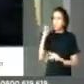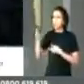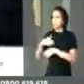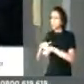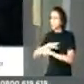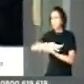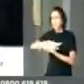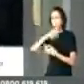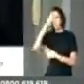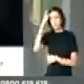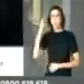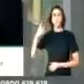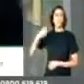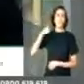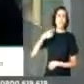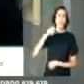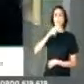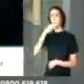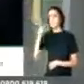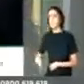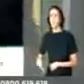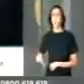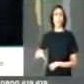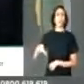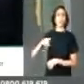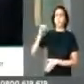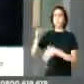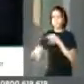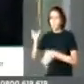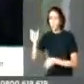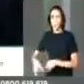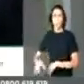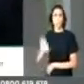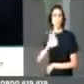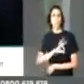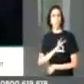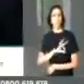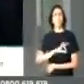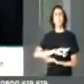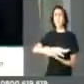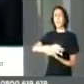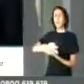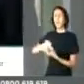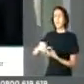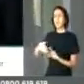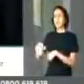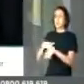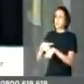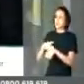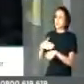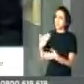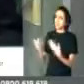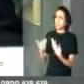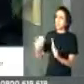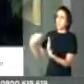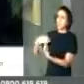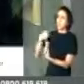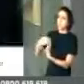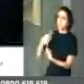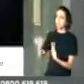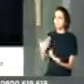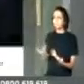professores, advogados, magistrados, promotores, Polícia Federal, ouvimos todos e tiramos uma